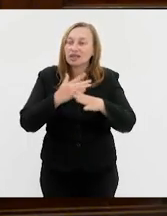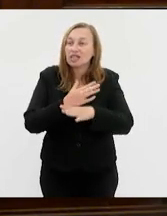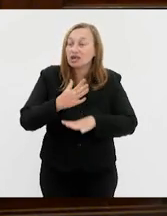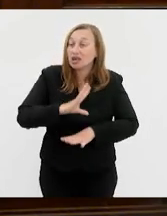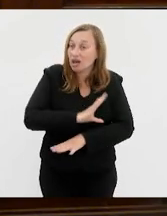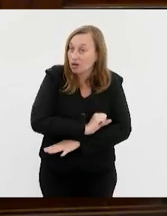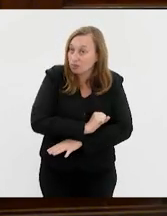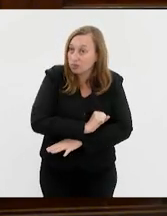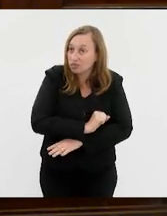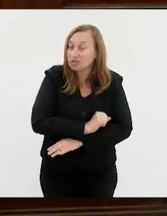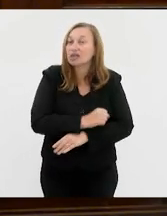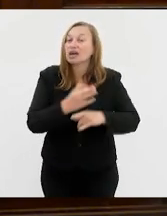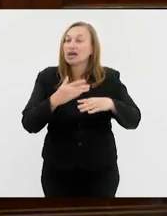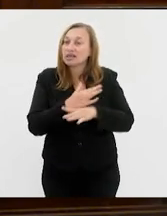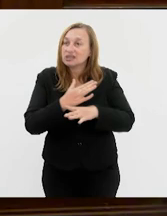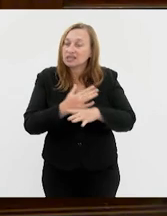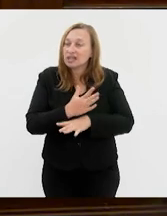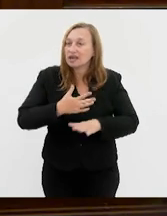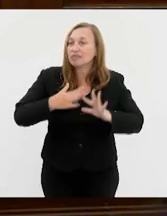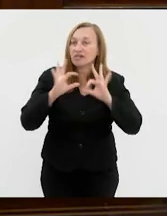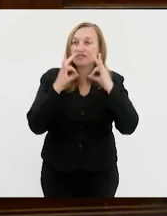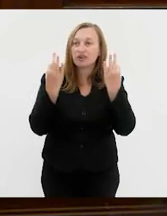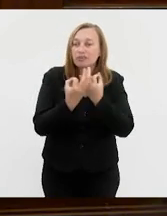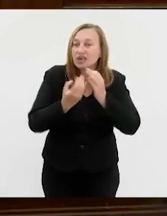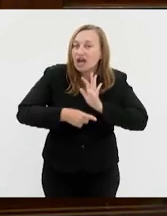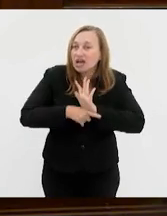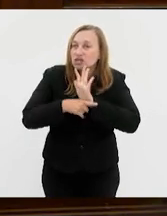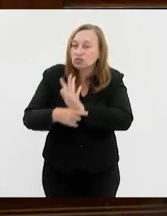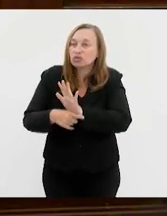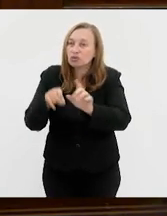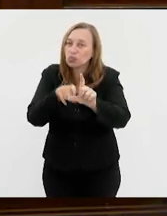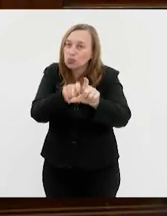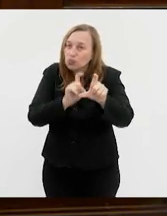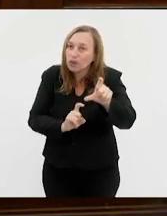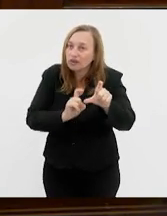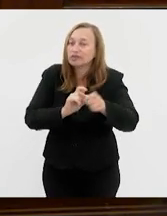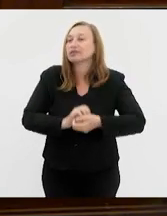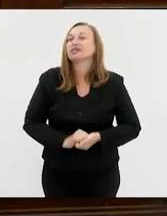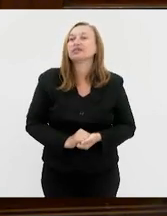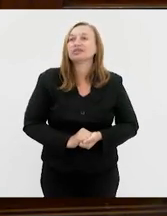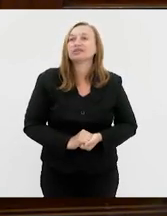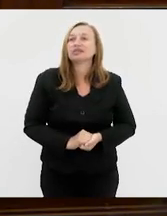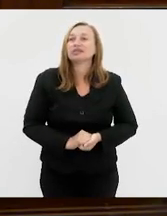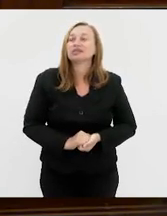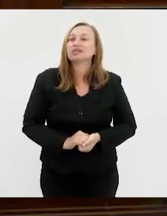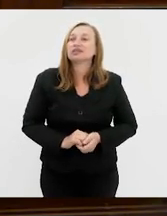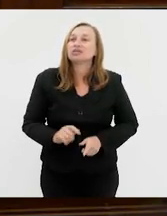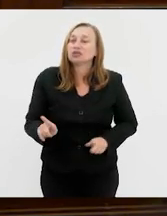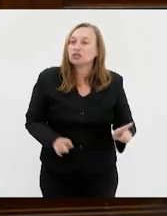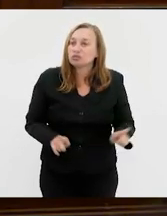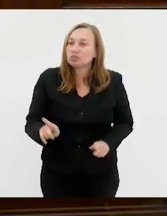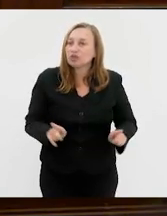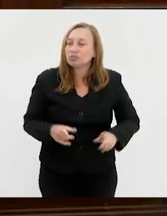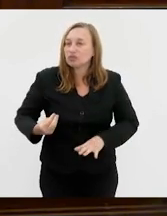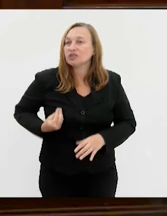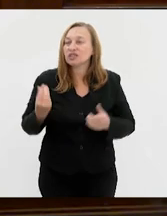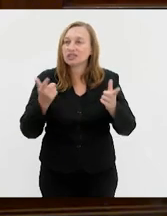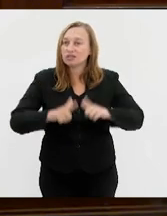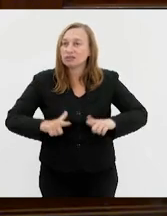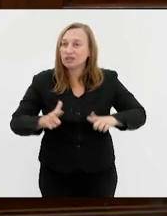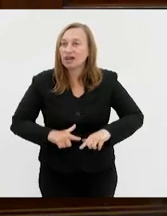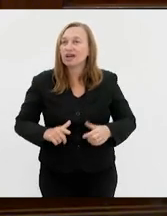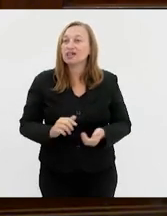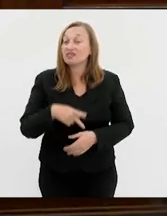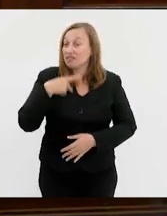da cidade que a minha família ajudou a emancipar, os primos todos aqui presentes no dia de hoje aqui, e